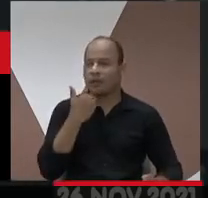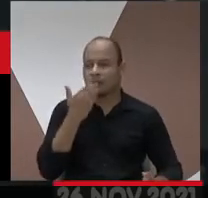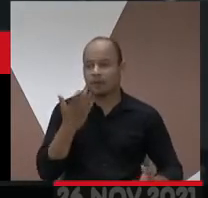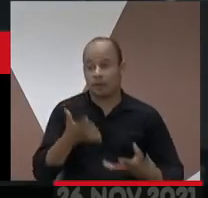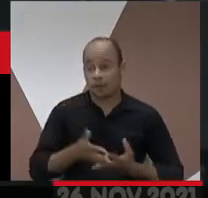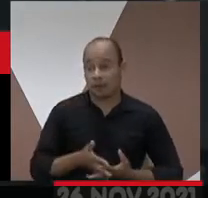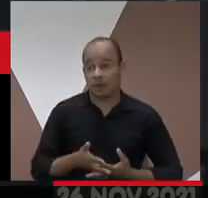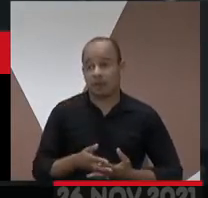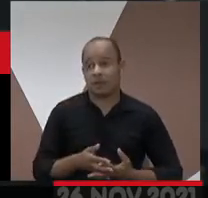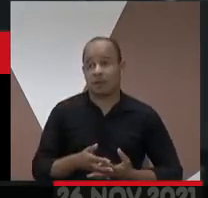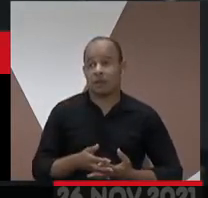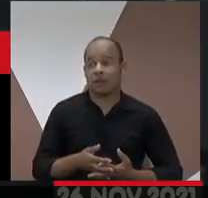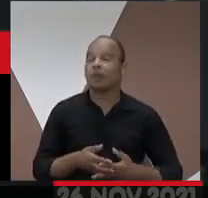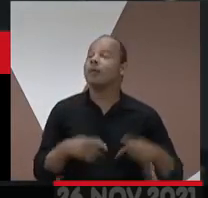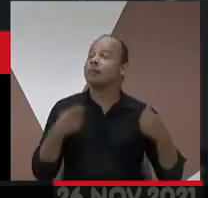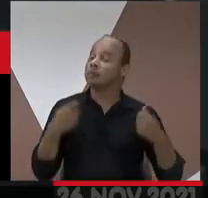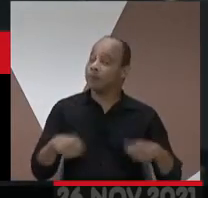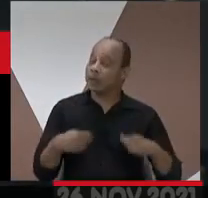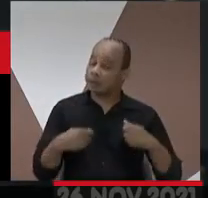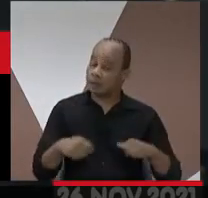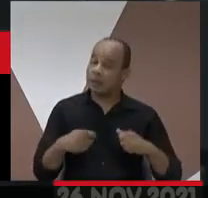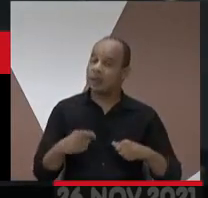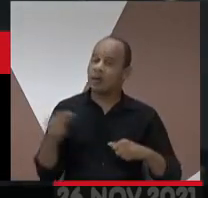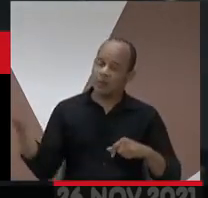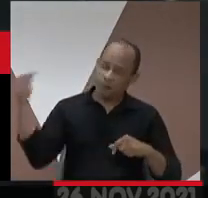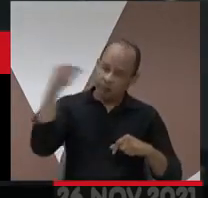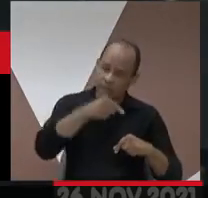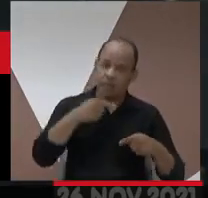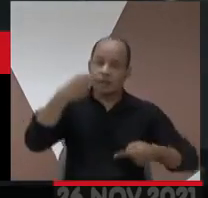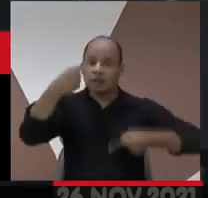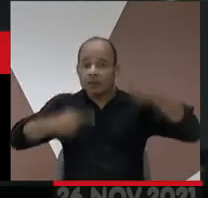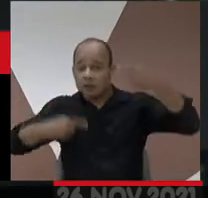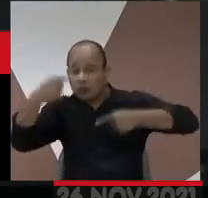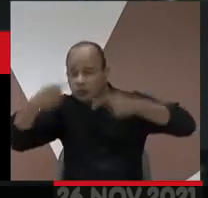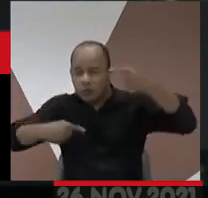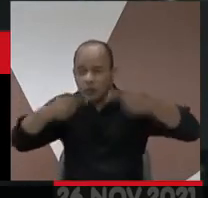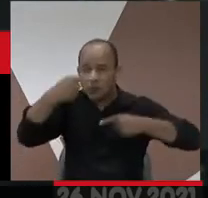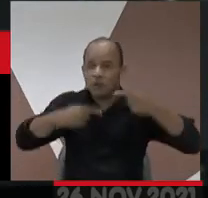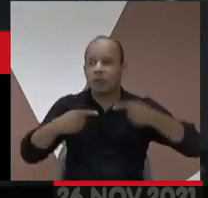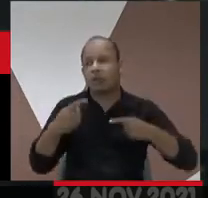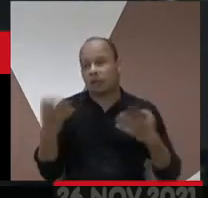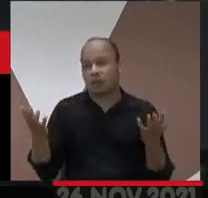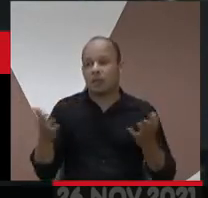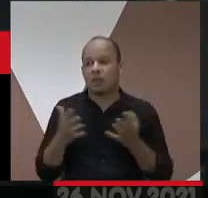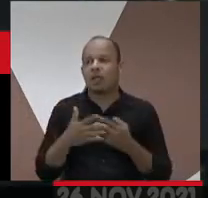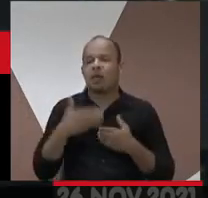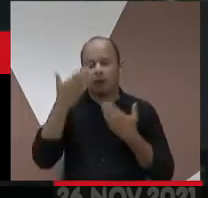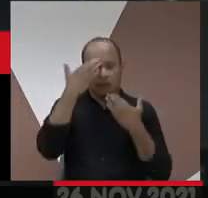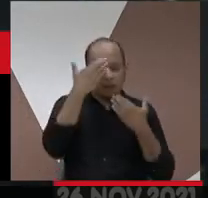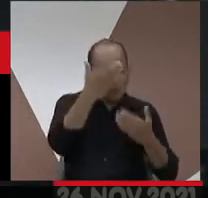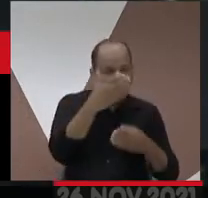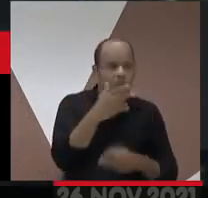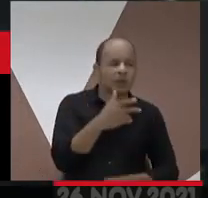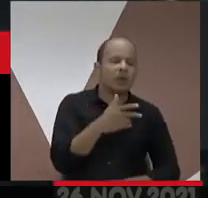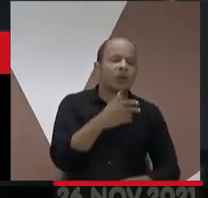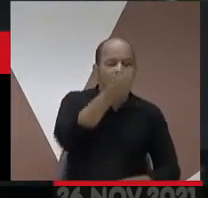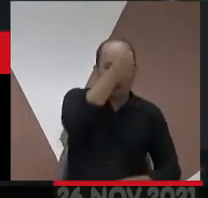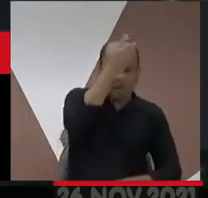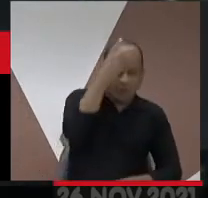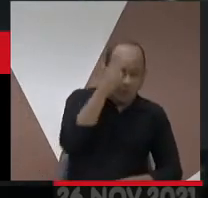Tem que chamar essa questão para a mesa dele para poder ser resolvida. Agradeço também ao prefeito Calil, a